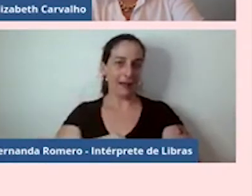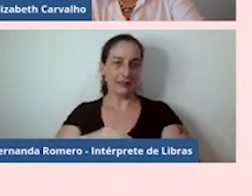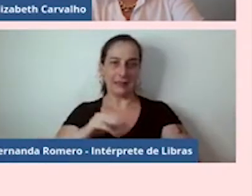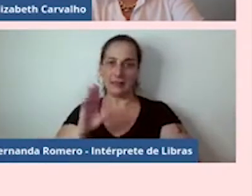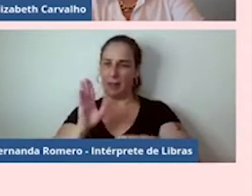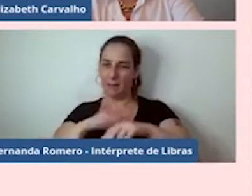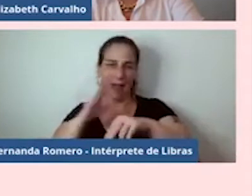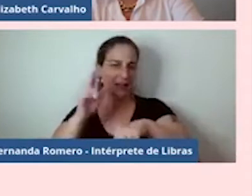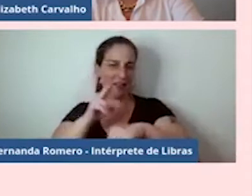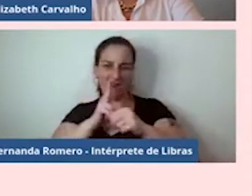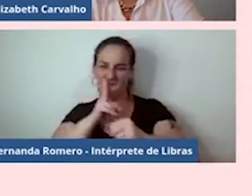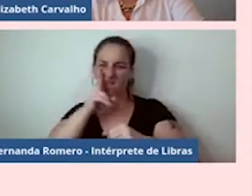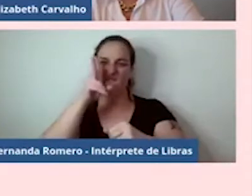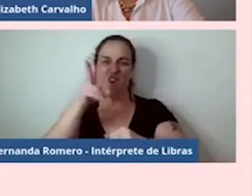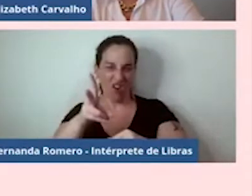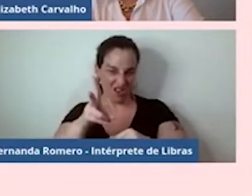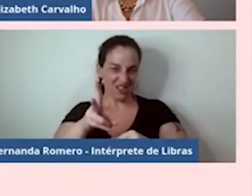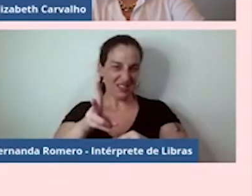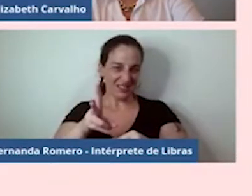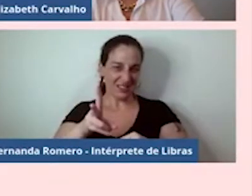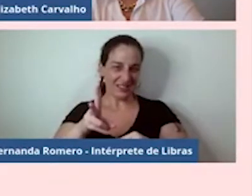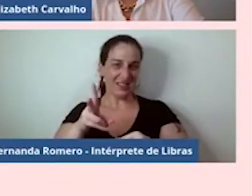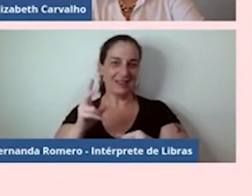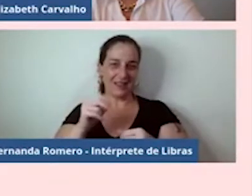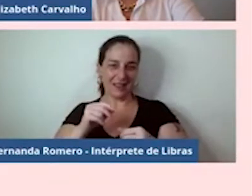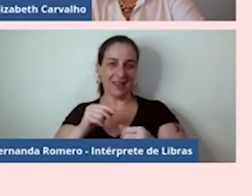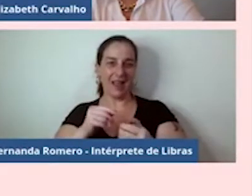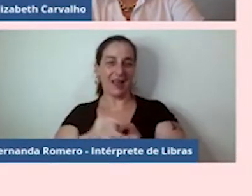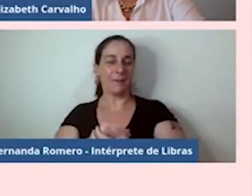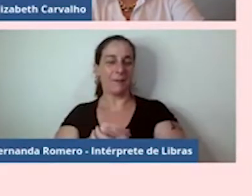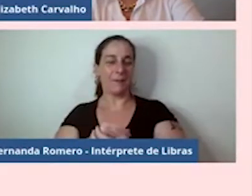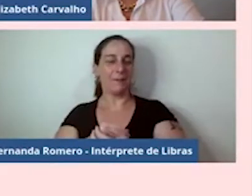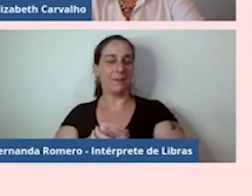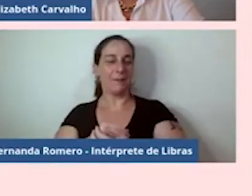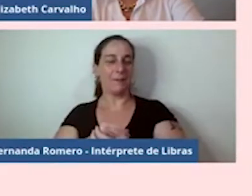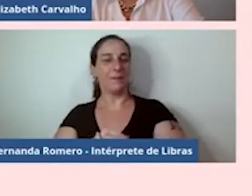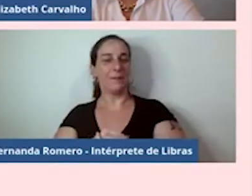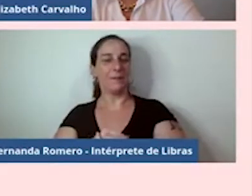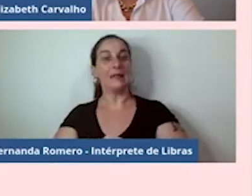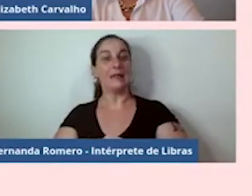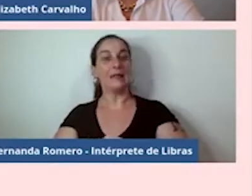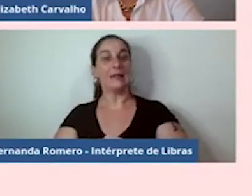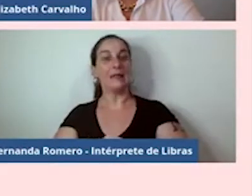força para abrir os potes de casa do que eu, né? E aí, com o passar do